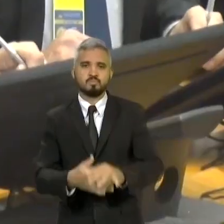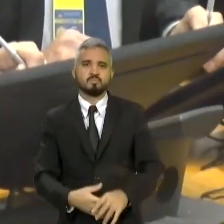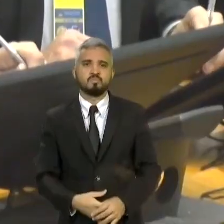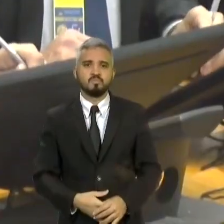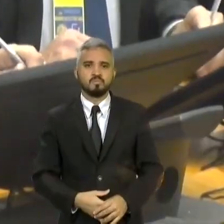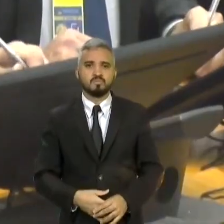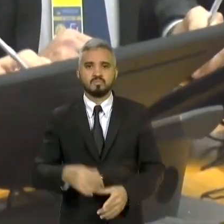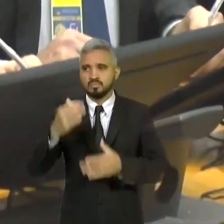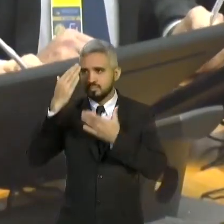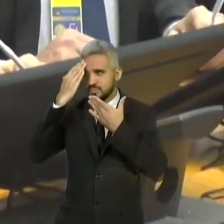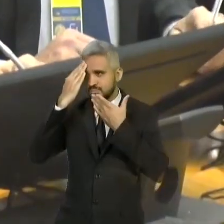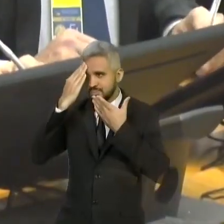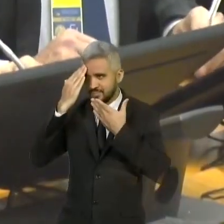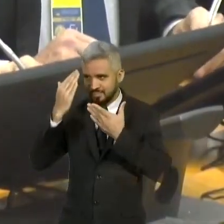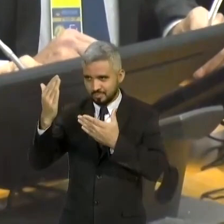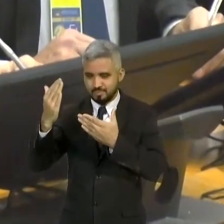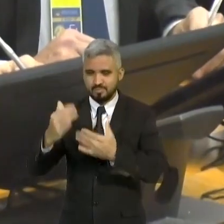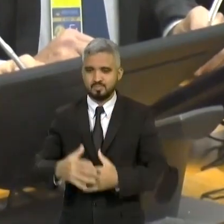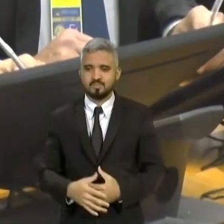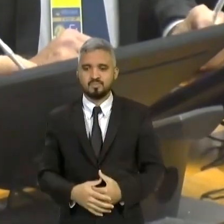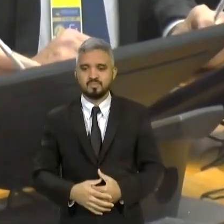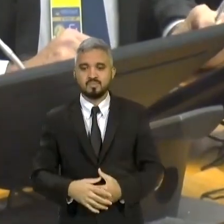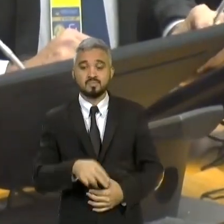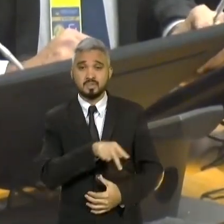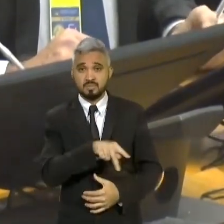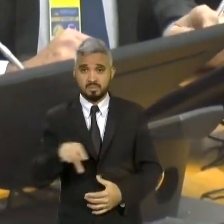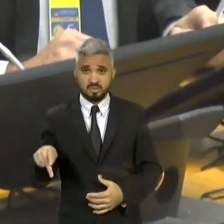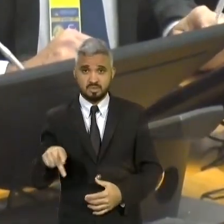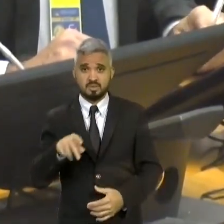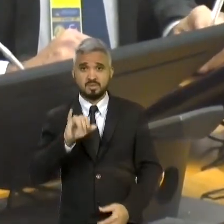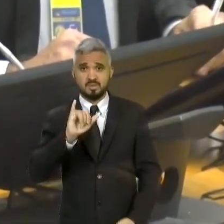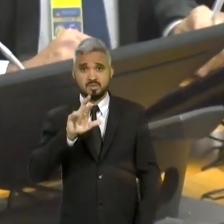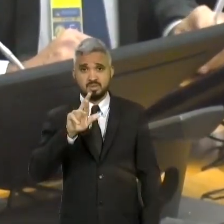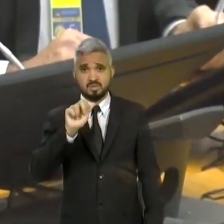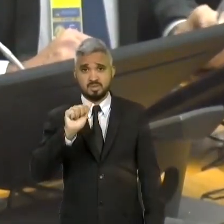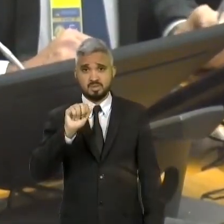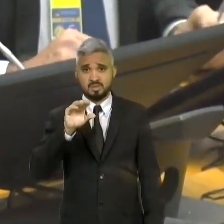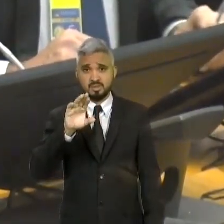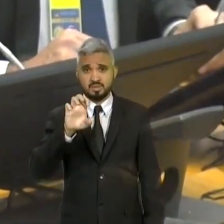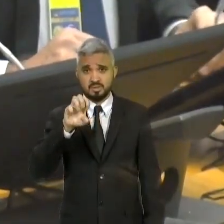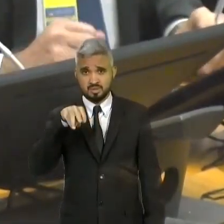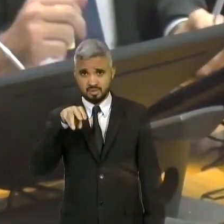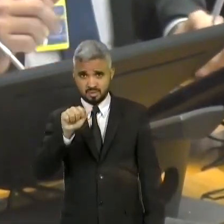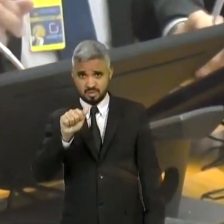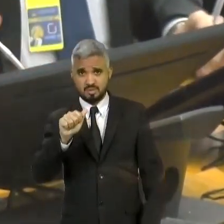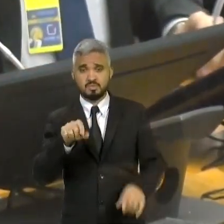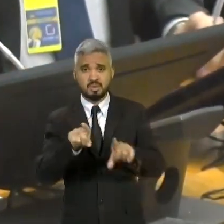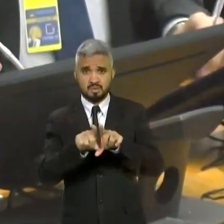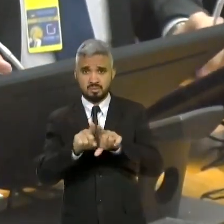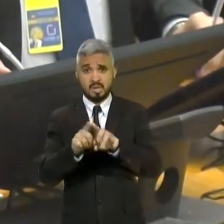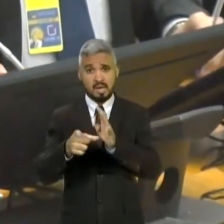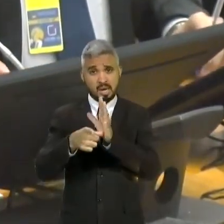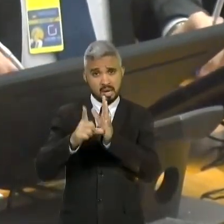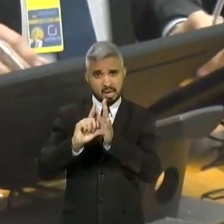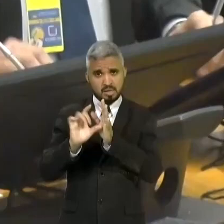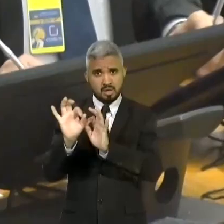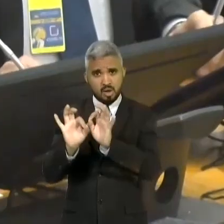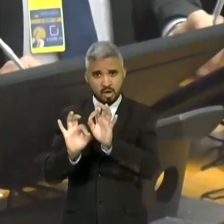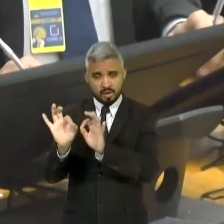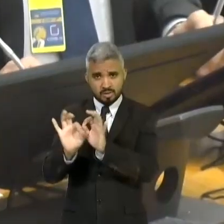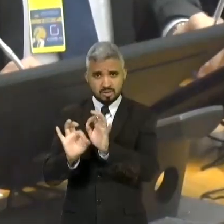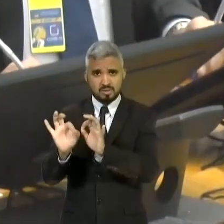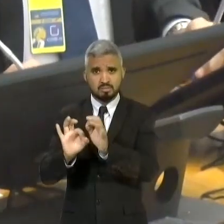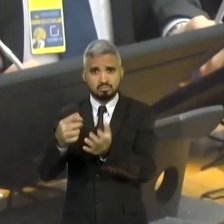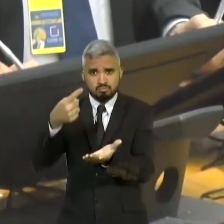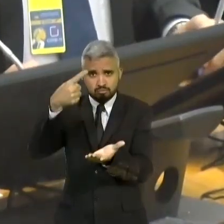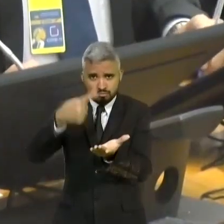participarem da campanha de doação de sangue. O presidente da SEMA também, antes de assumir o governo, já tinha feito todos os ajustes necessários para que a coleta fosse